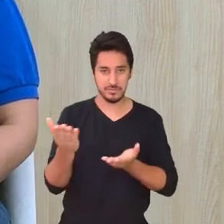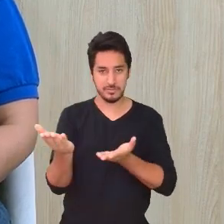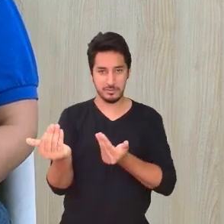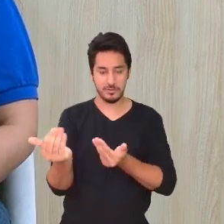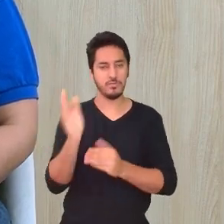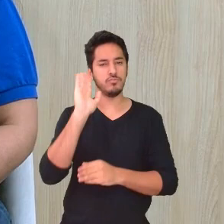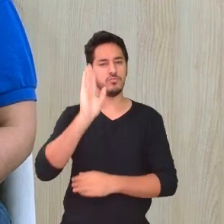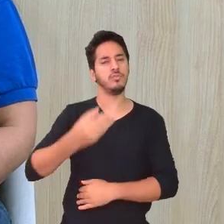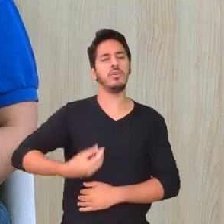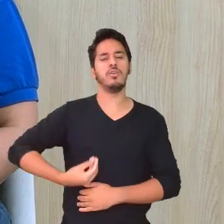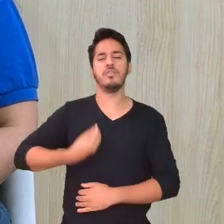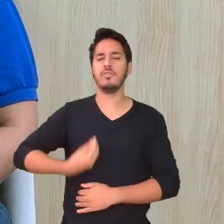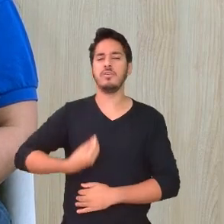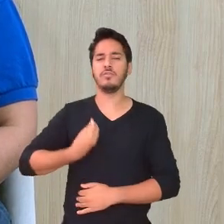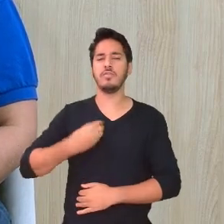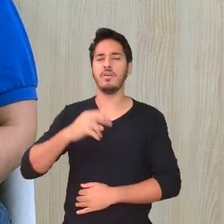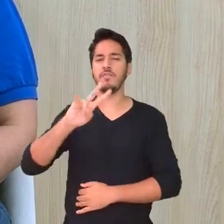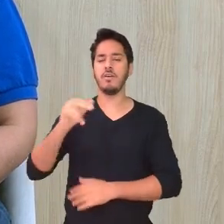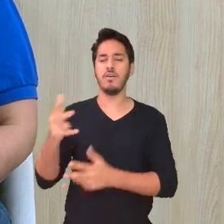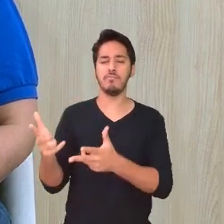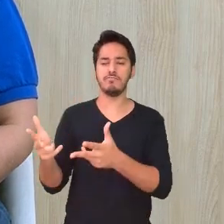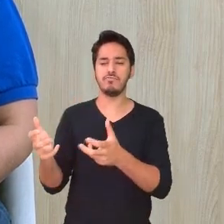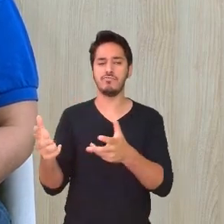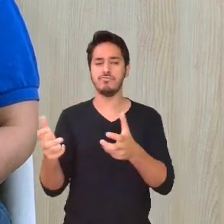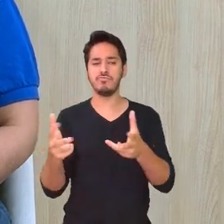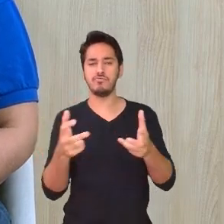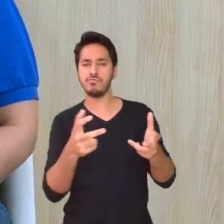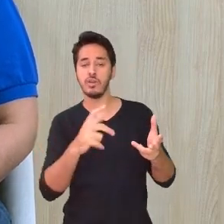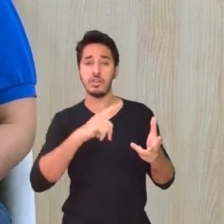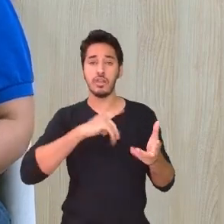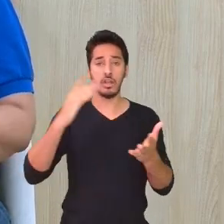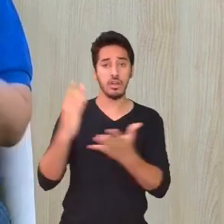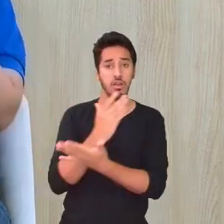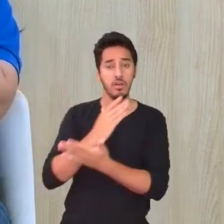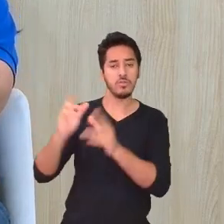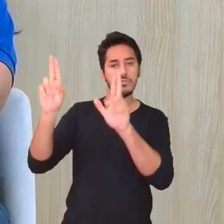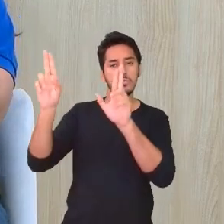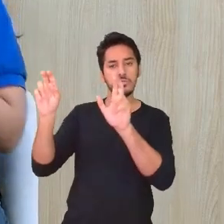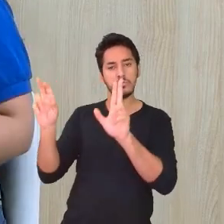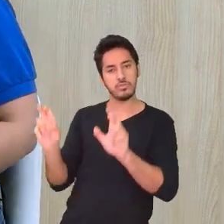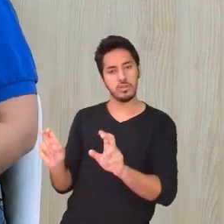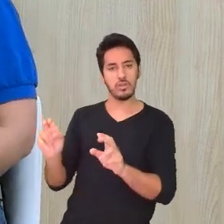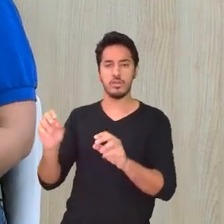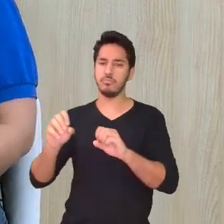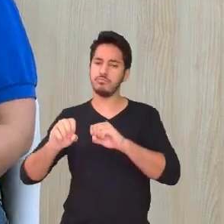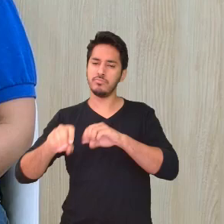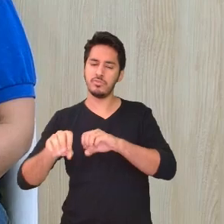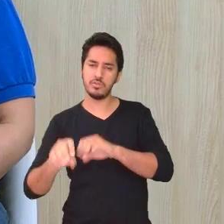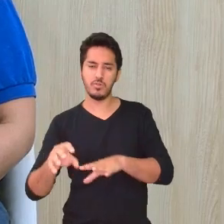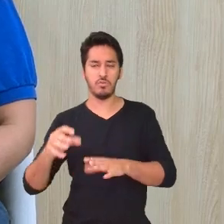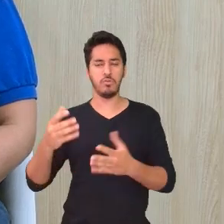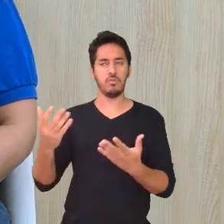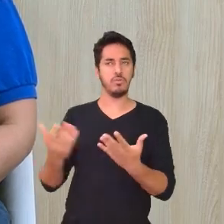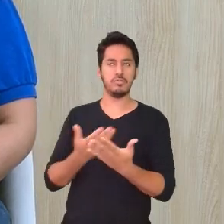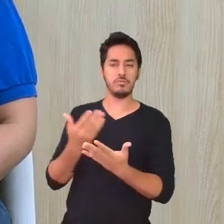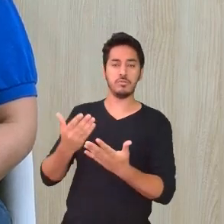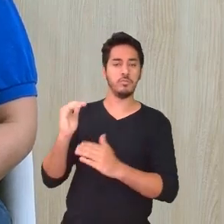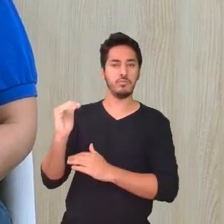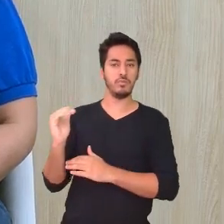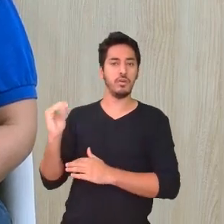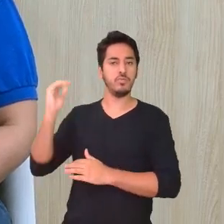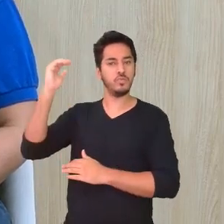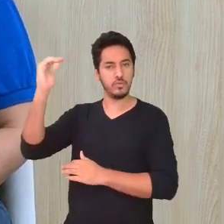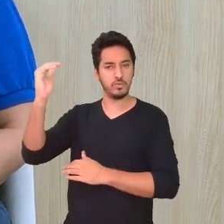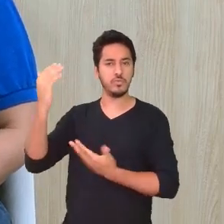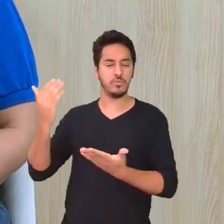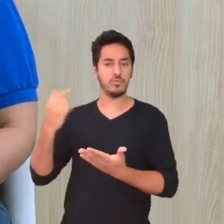já vivem, vocês vão perceber que a gente traz alguns temas, né, como aula, como educadores, como adultos, né,